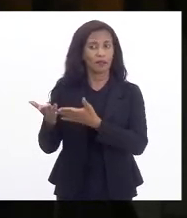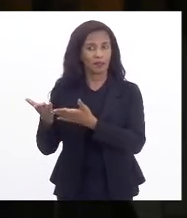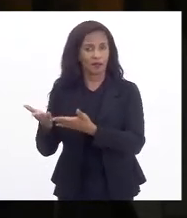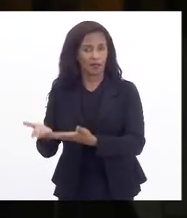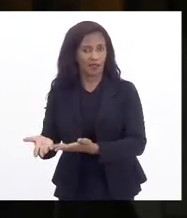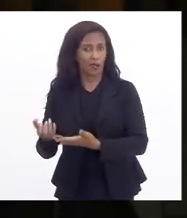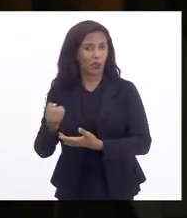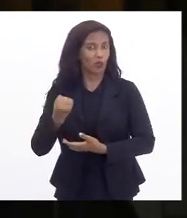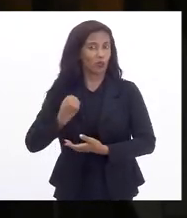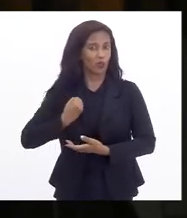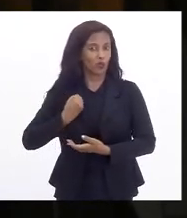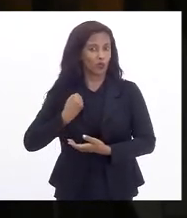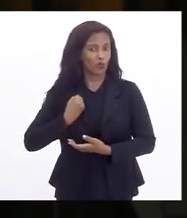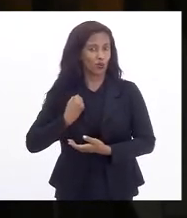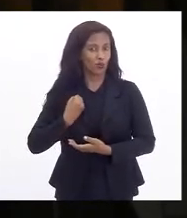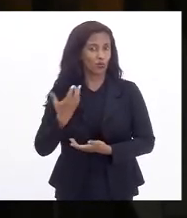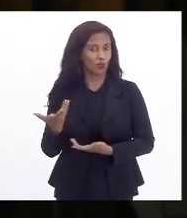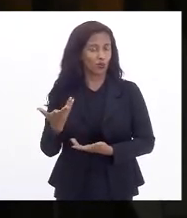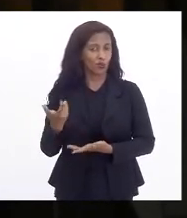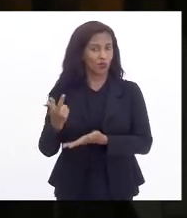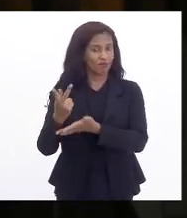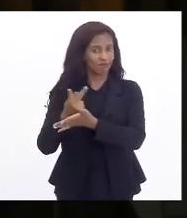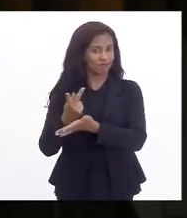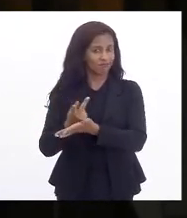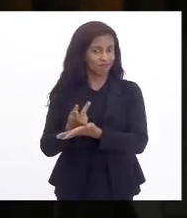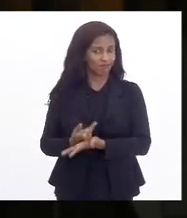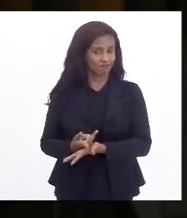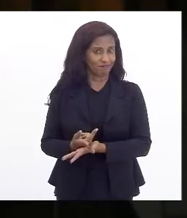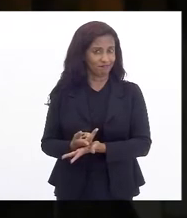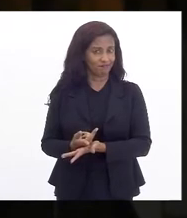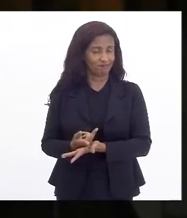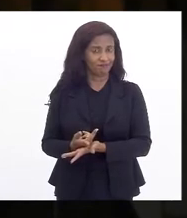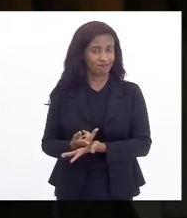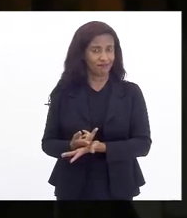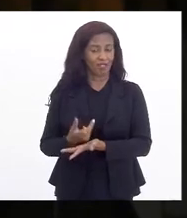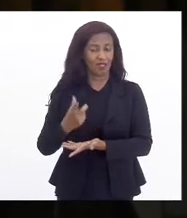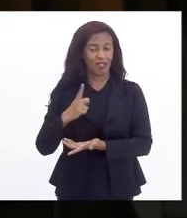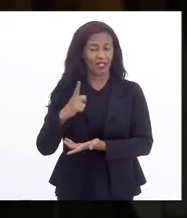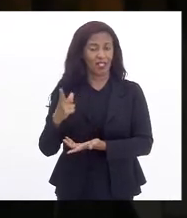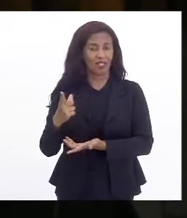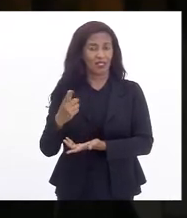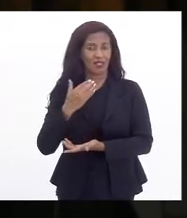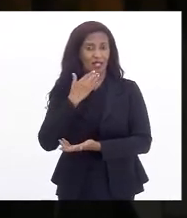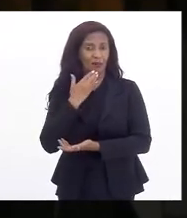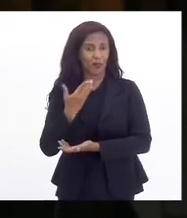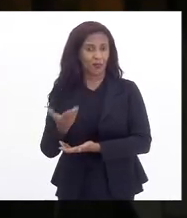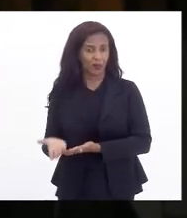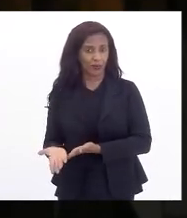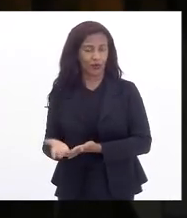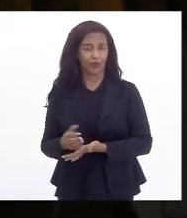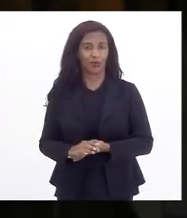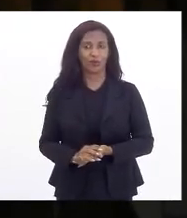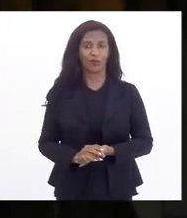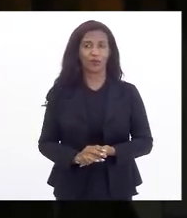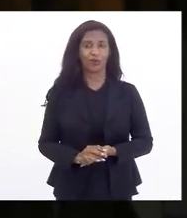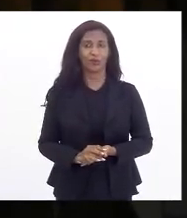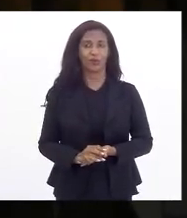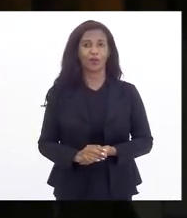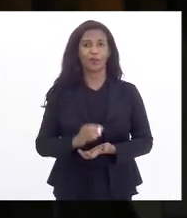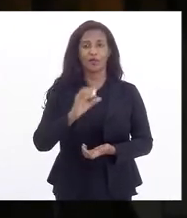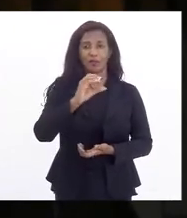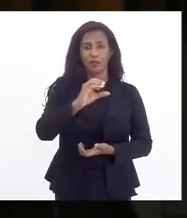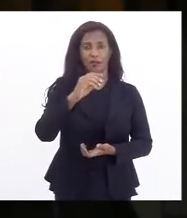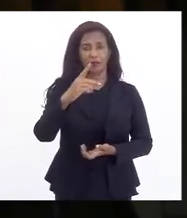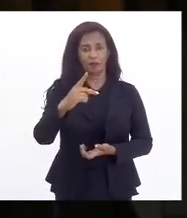é um número desprezível e daí saiu uma recomendação da da